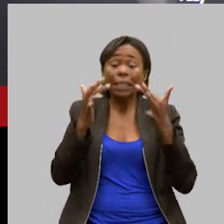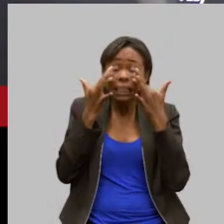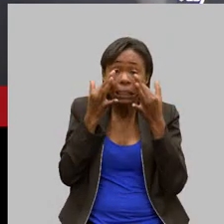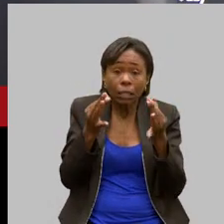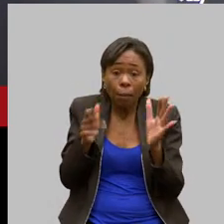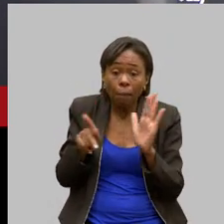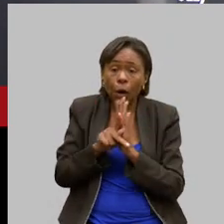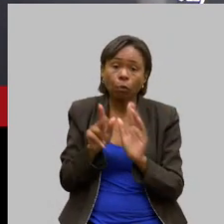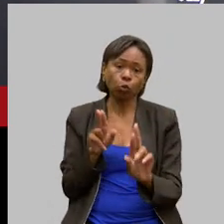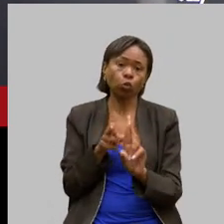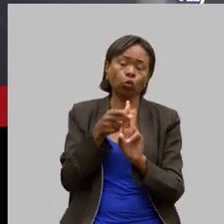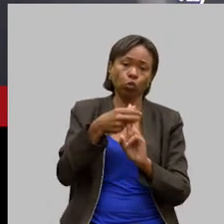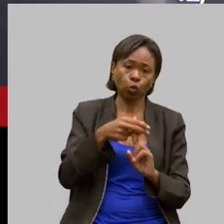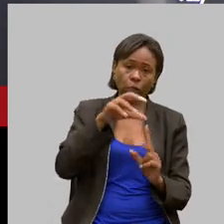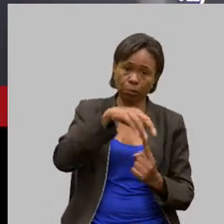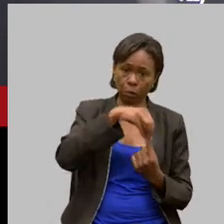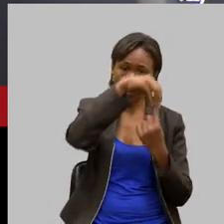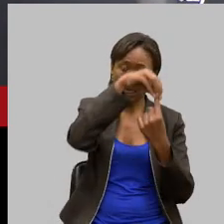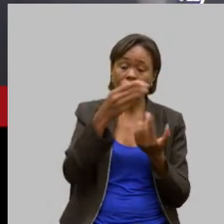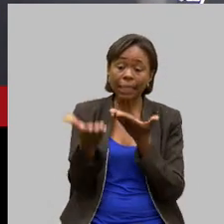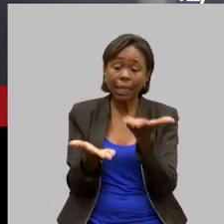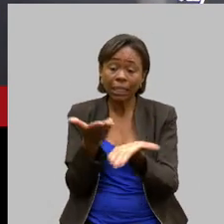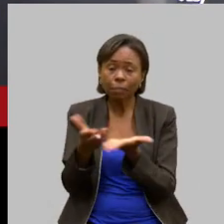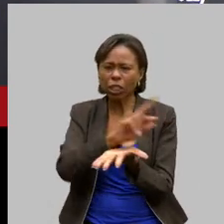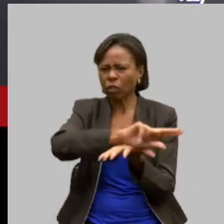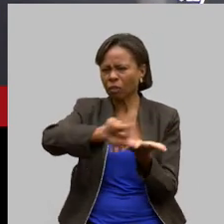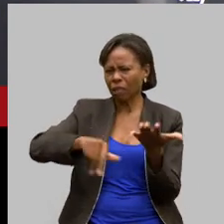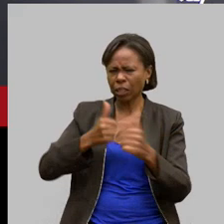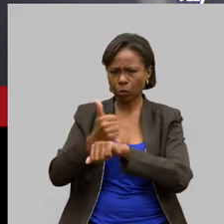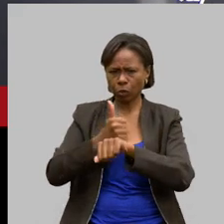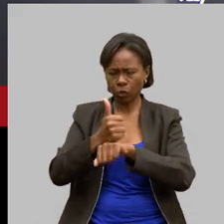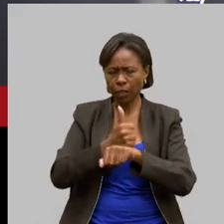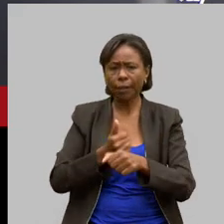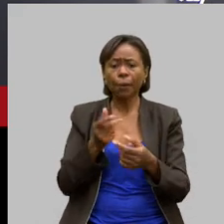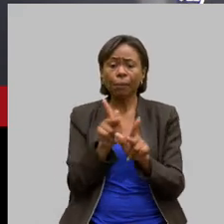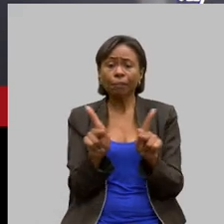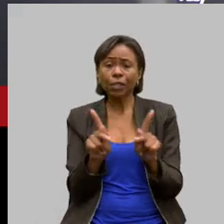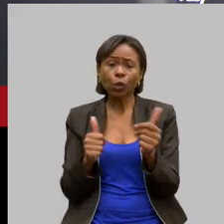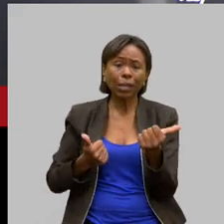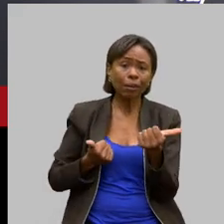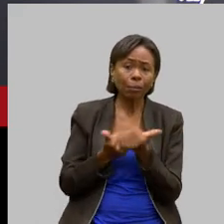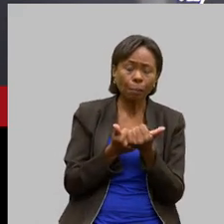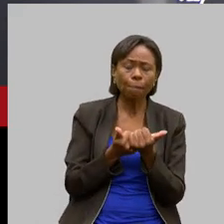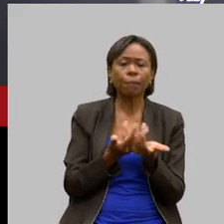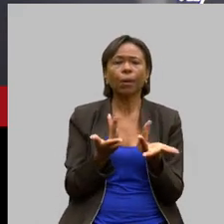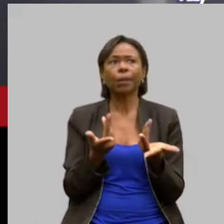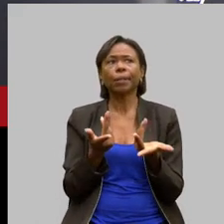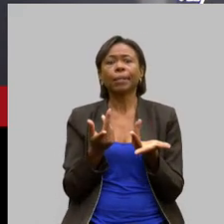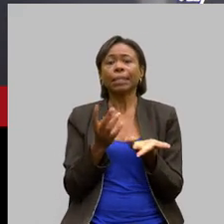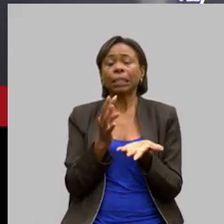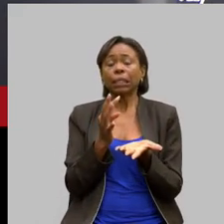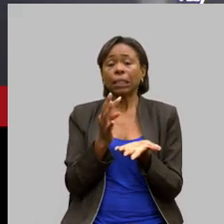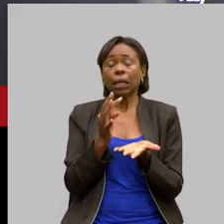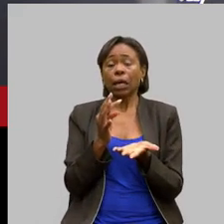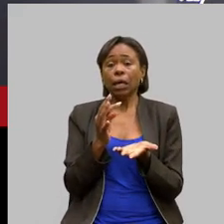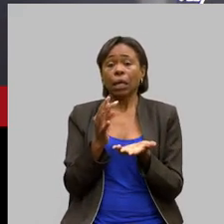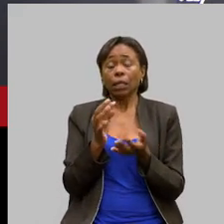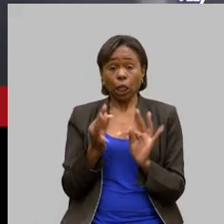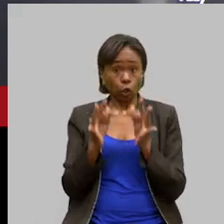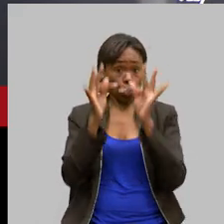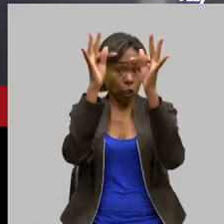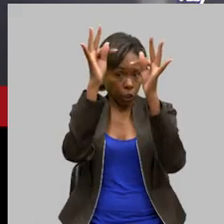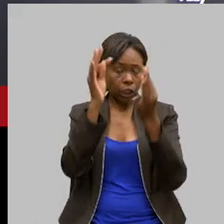tratamento profissional professores de sala de apoio tecnologias assistidas assistivas